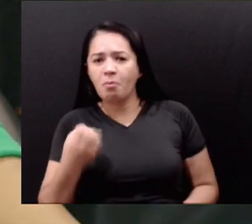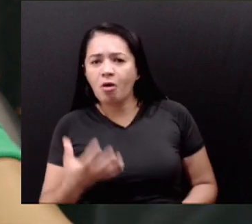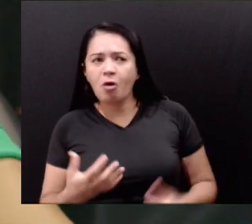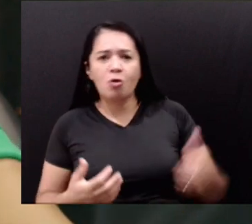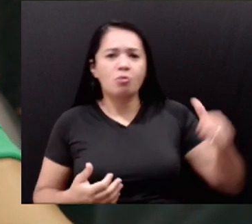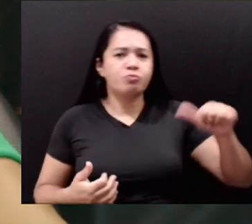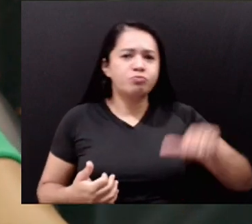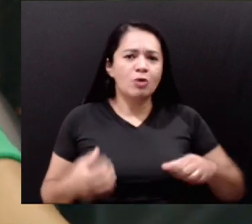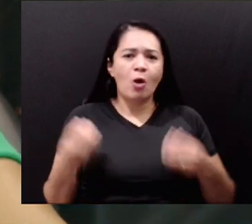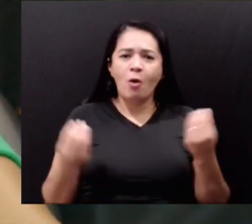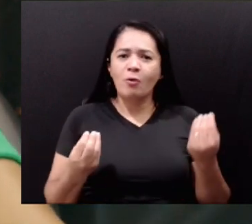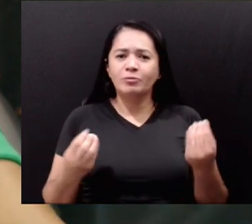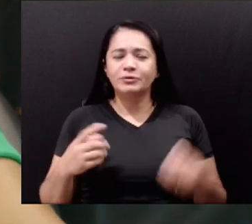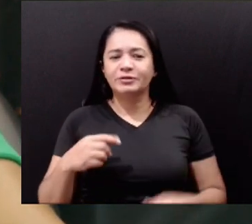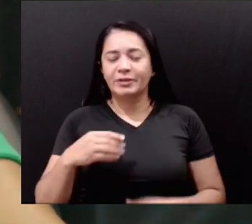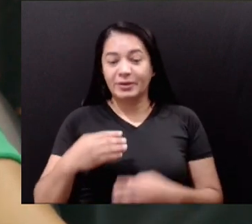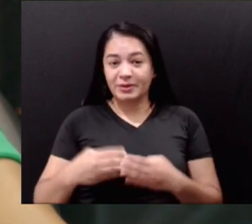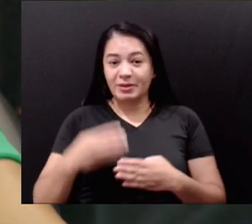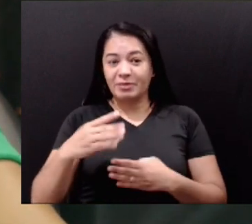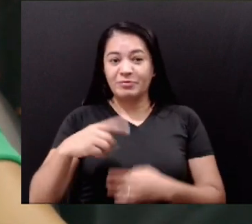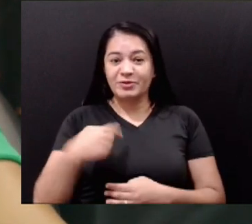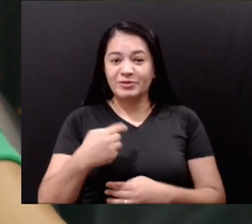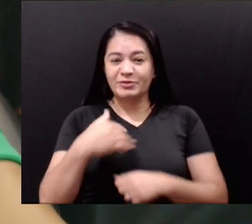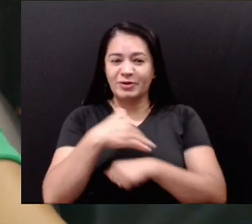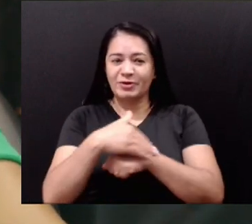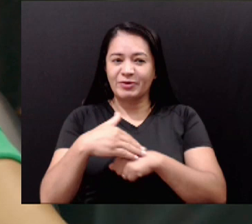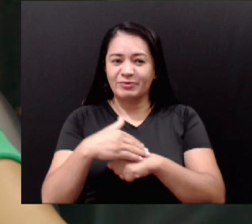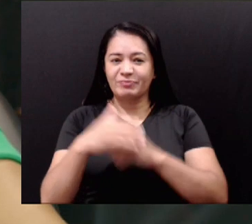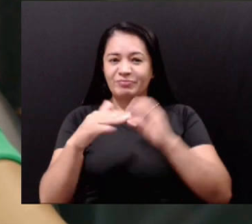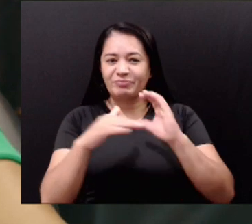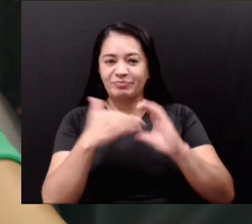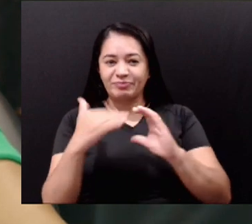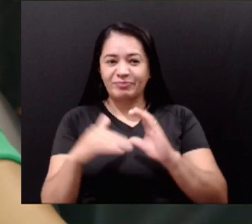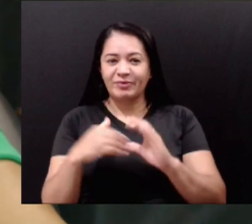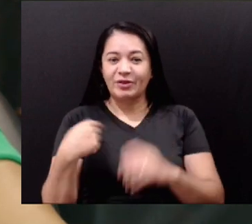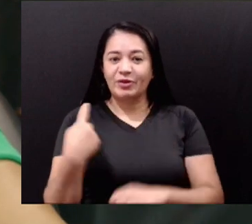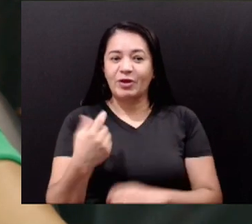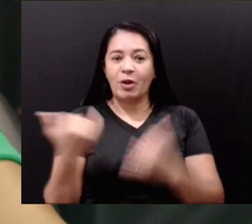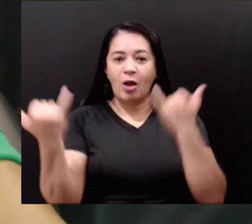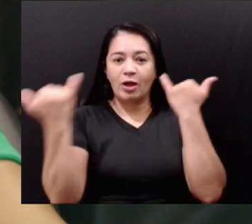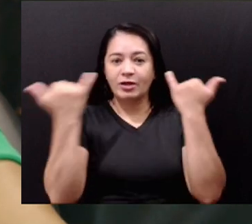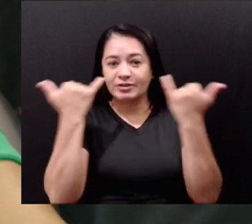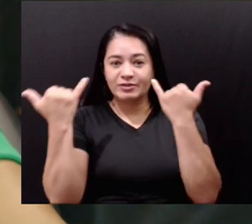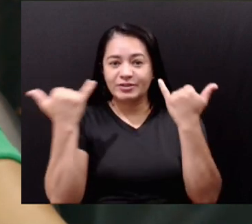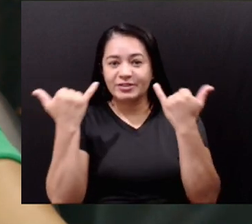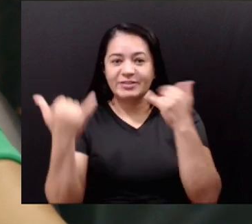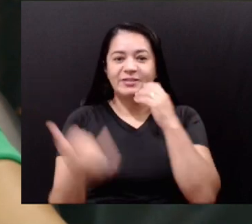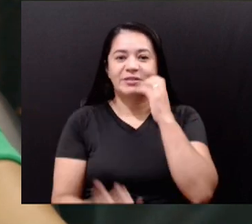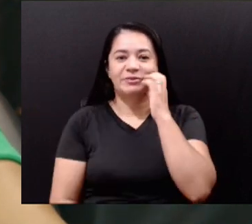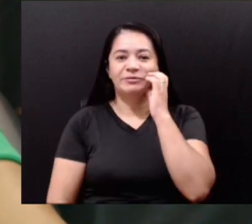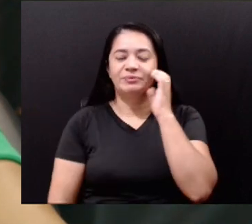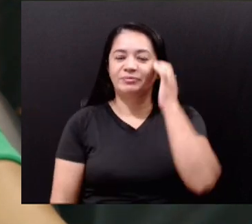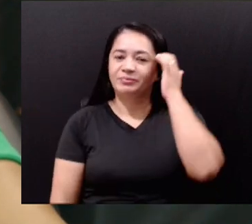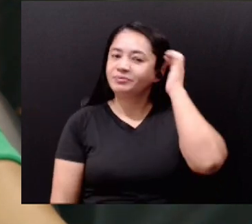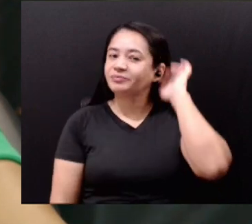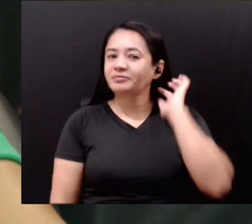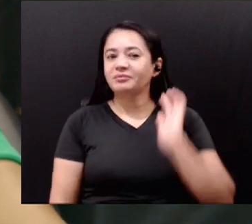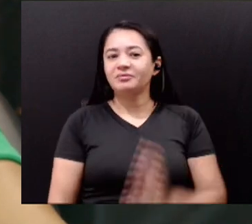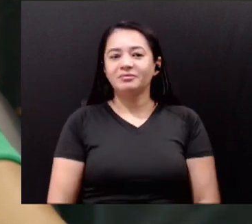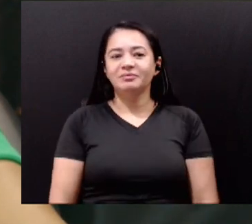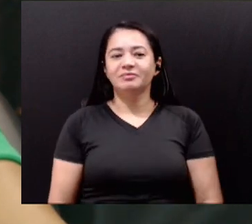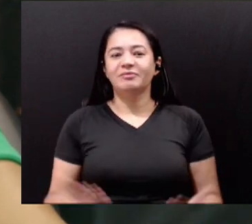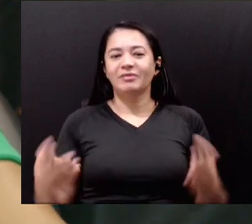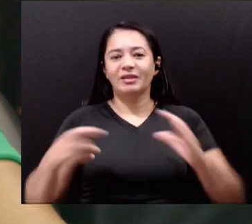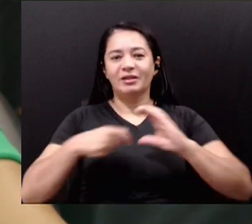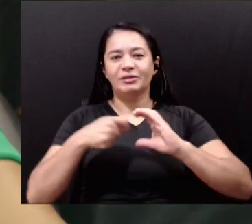então você manda pra gente a sua mensagem. Enquanto isso, nós atualizamos as notícias aqui no nosso Estúdio Câmara ao